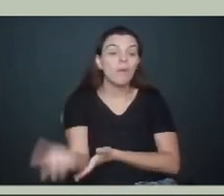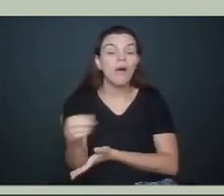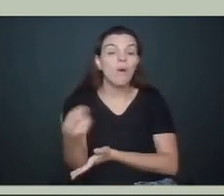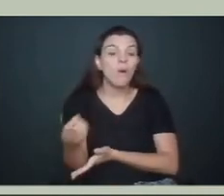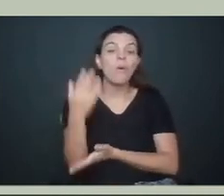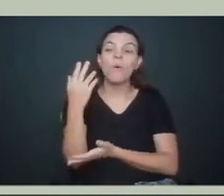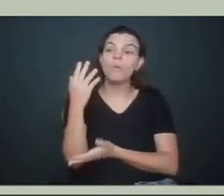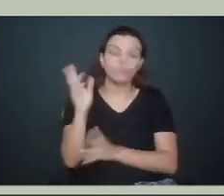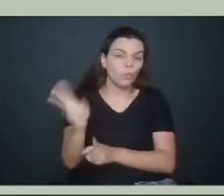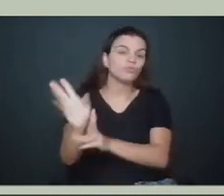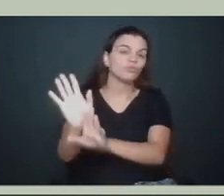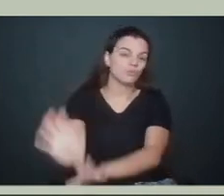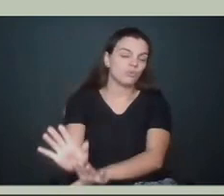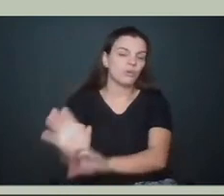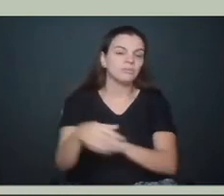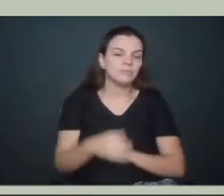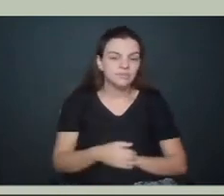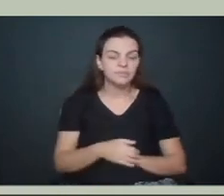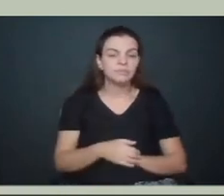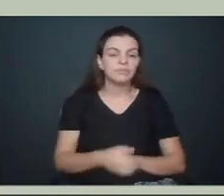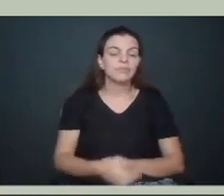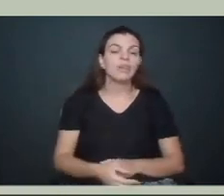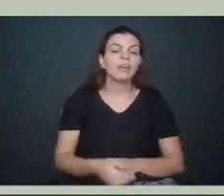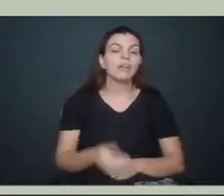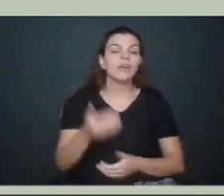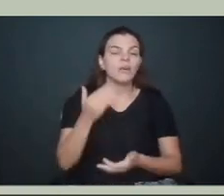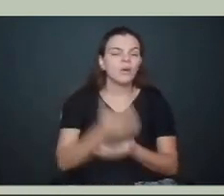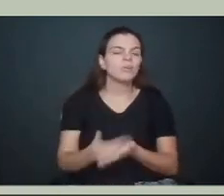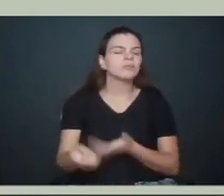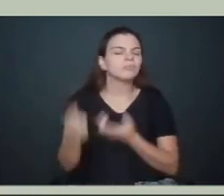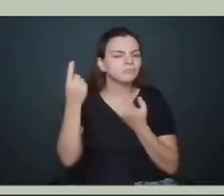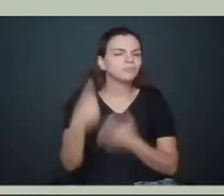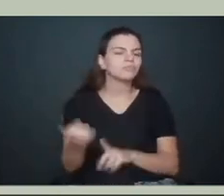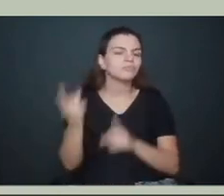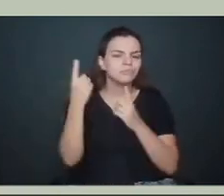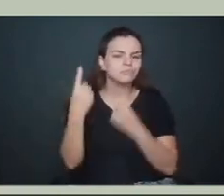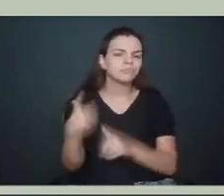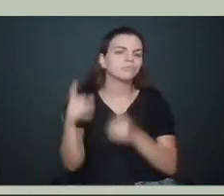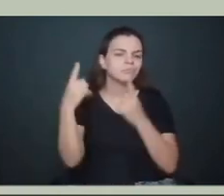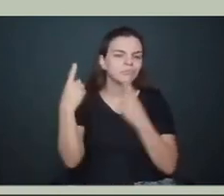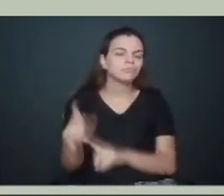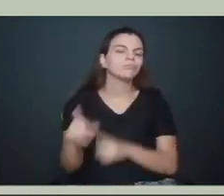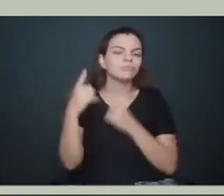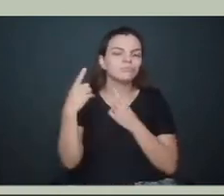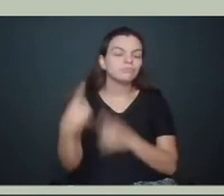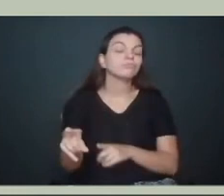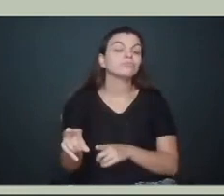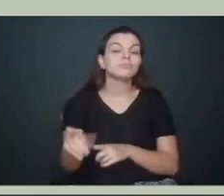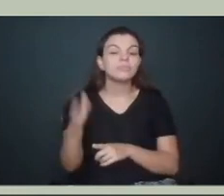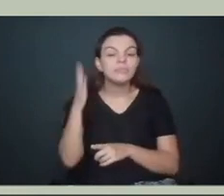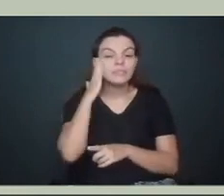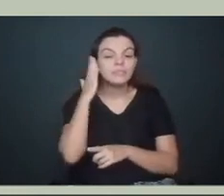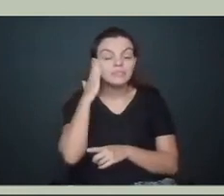pessoal interno, pressionou. Primeiro jogou fora o Clóvis da SBBC, porque era muito rígido. E depois jogaram fora eu